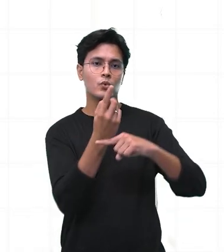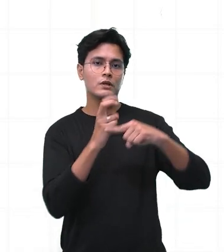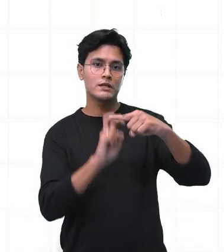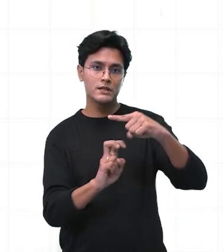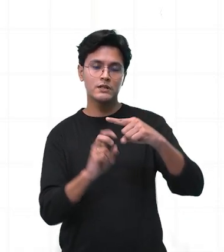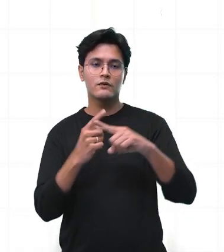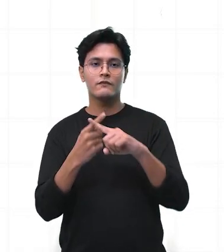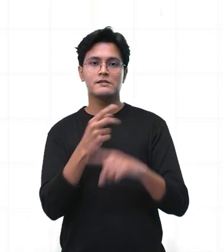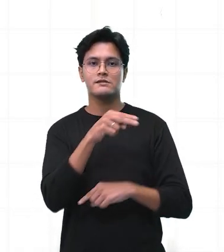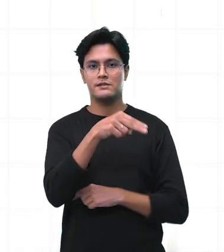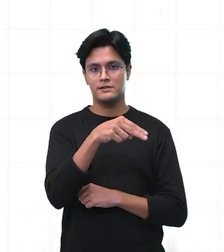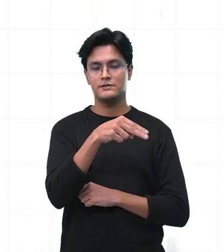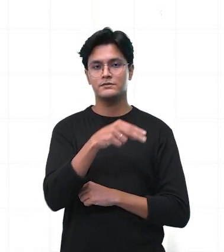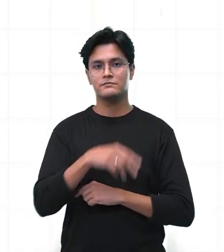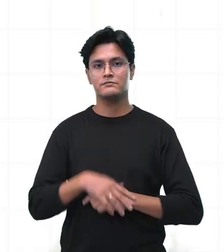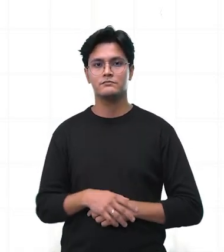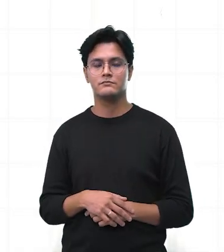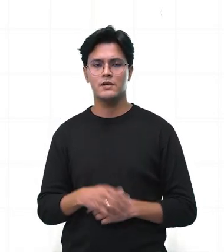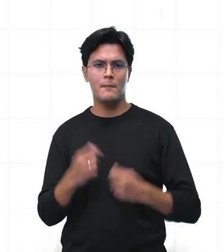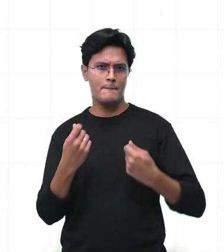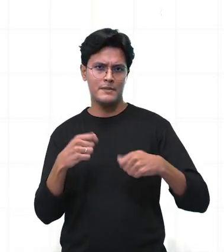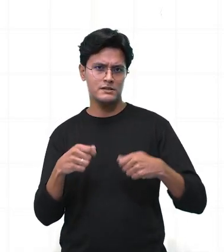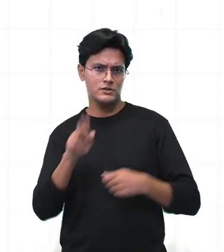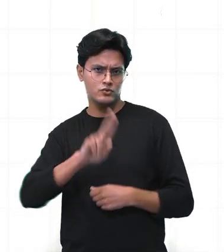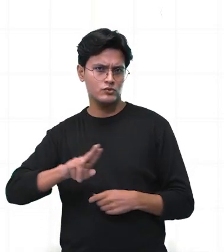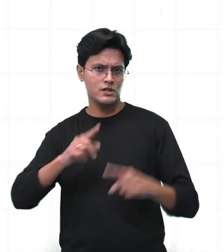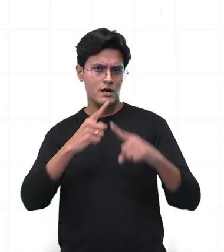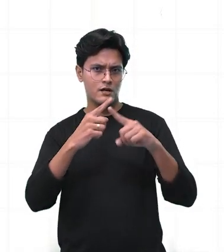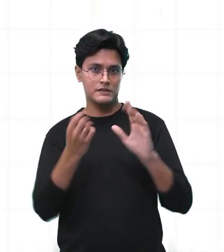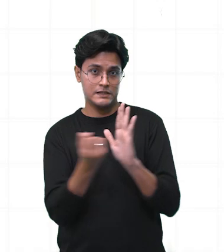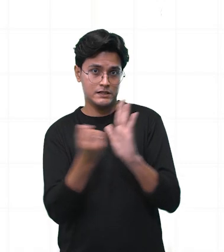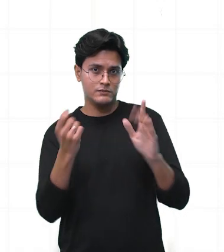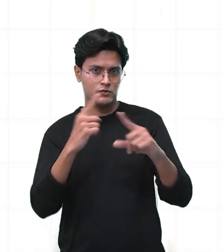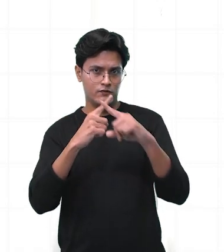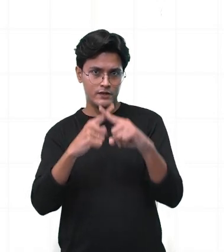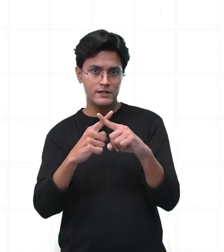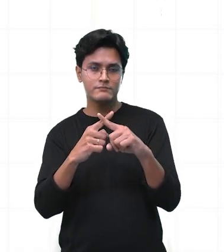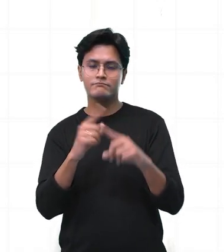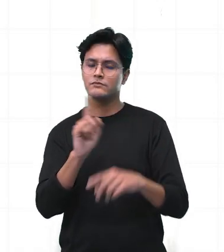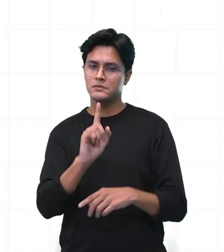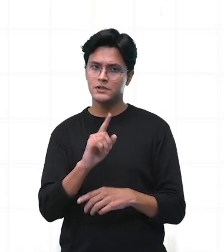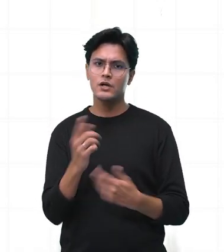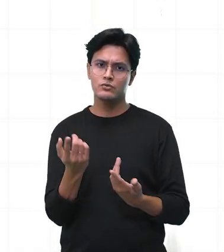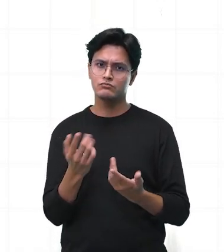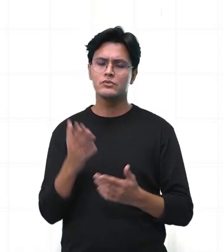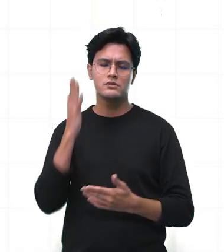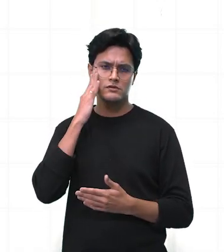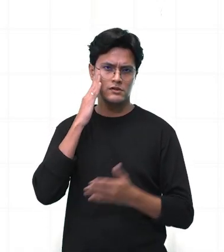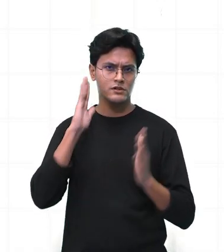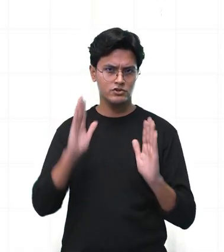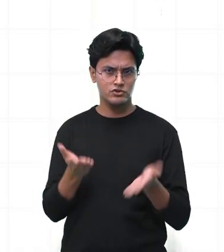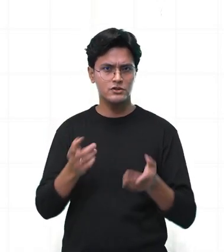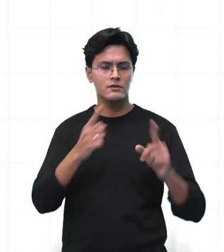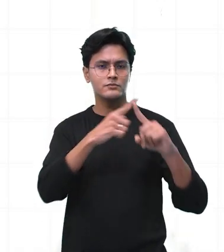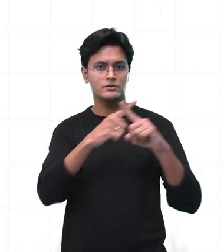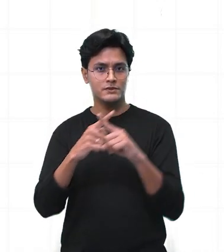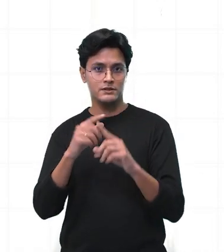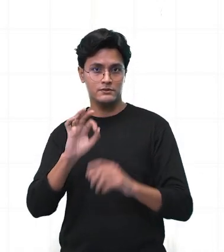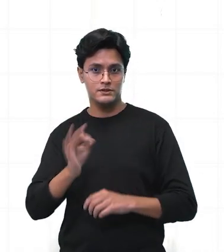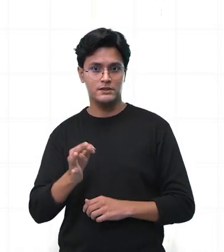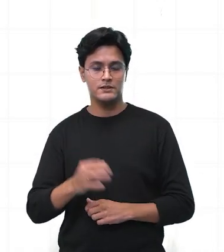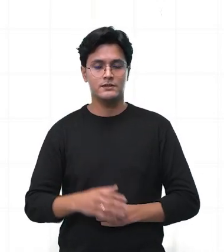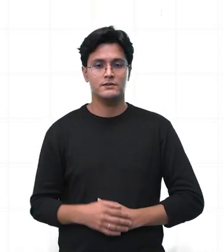Não preciso colocar o vezes aqui, ó, que eu já sei que está multiplicando, tá certo? N dividido por 5 ou 1/5 vezes